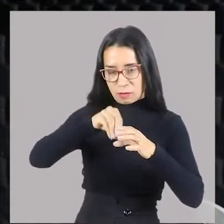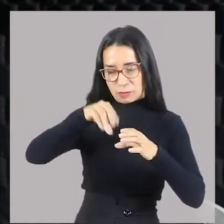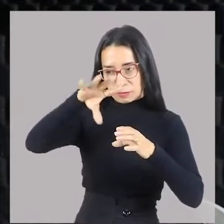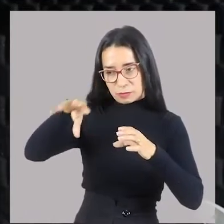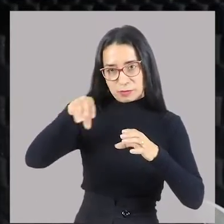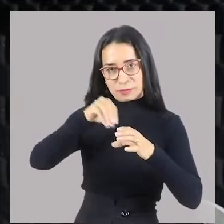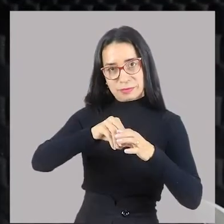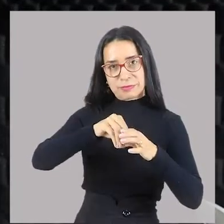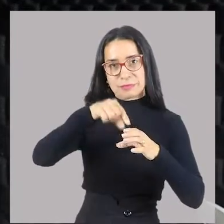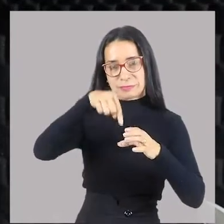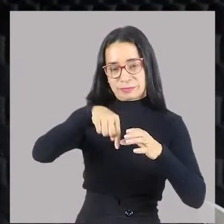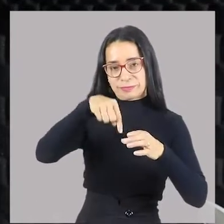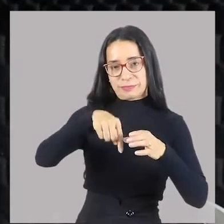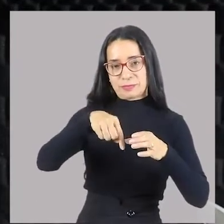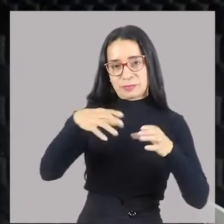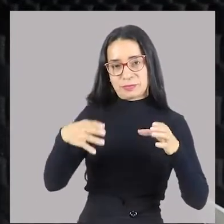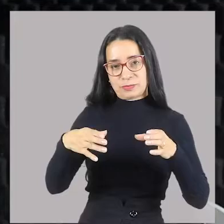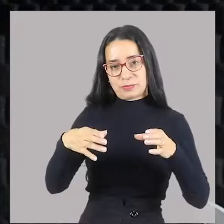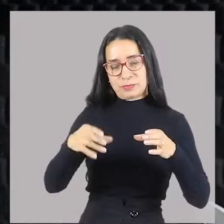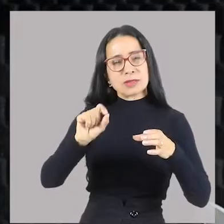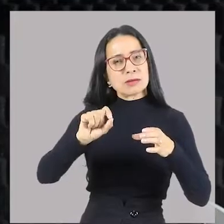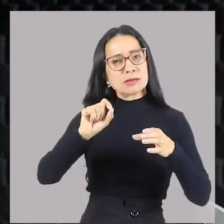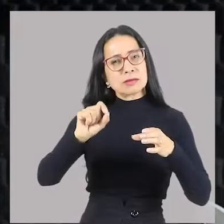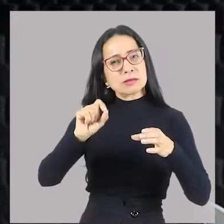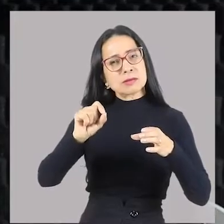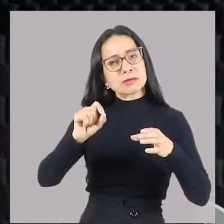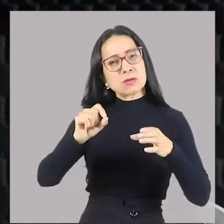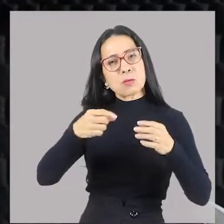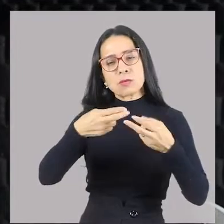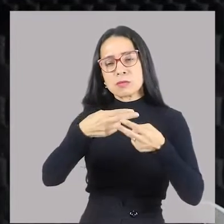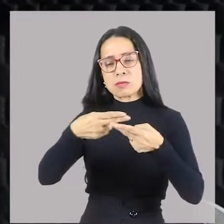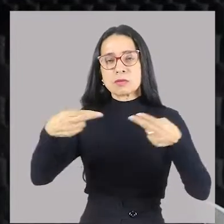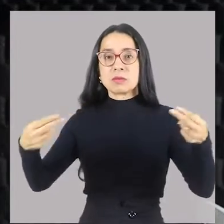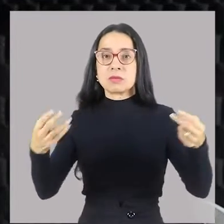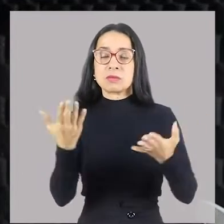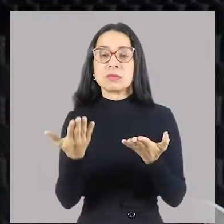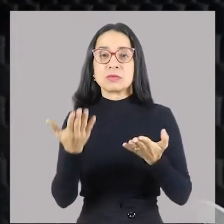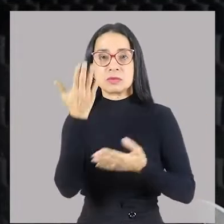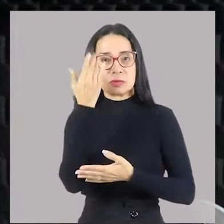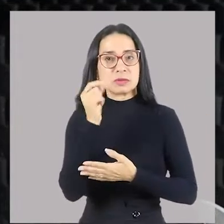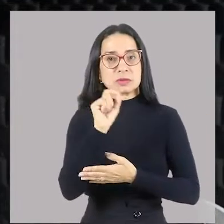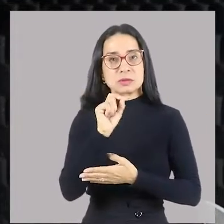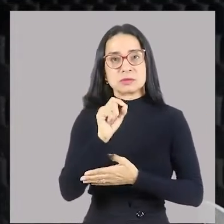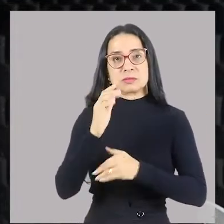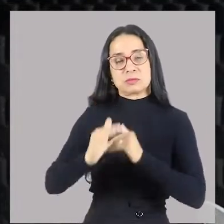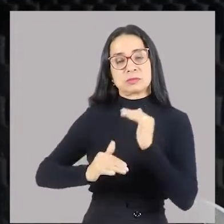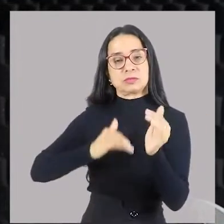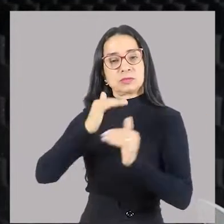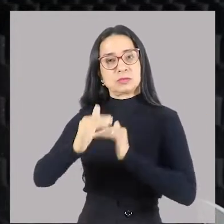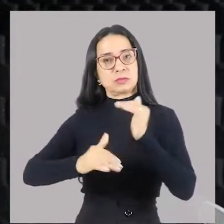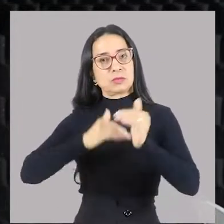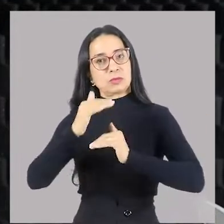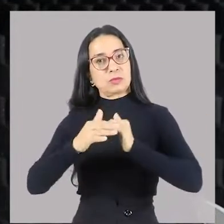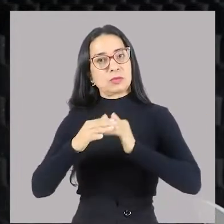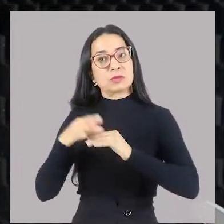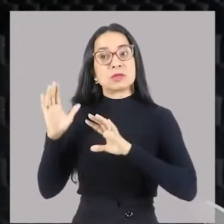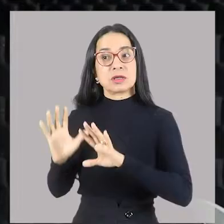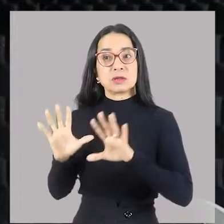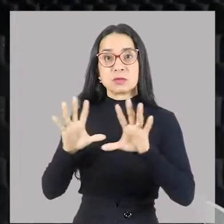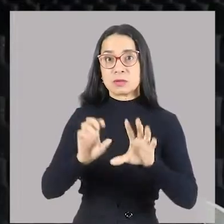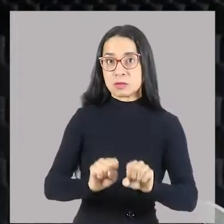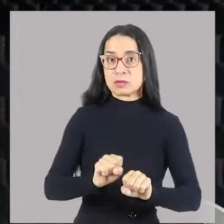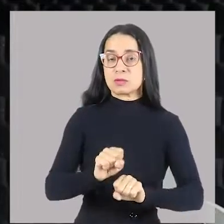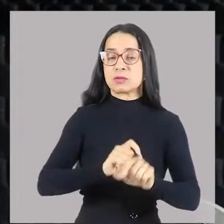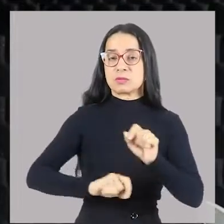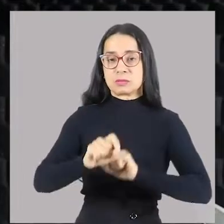Mas, professor, quem são esses ingredientes? Bem, a gente sabe que dentro do processo de colonização do território